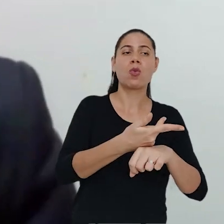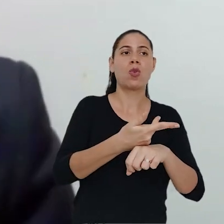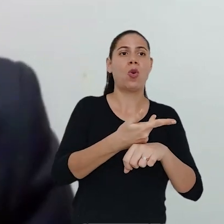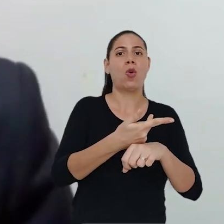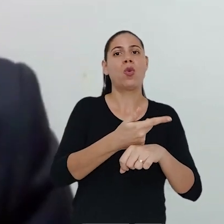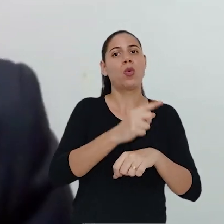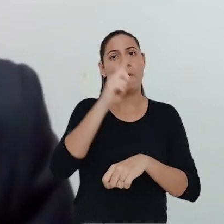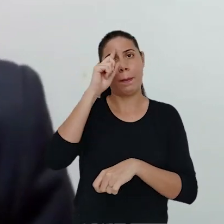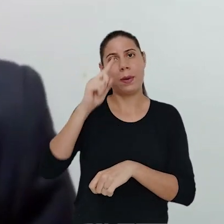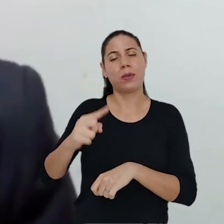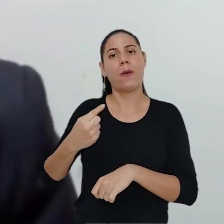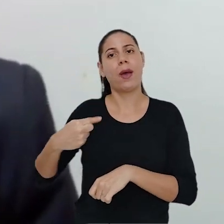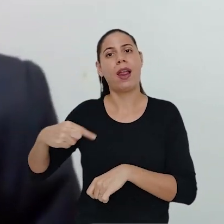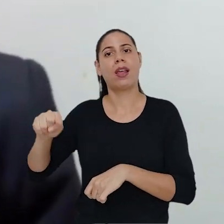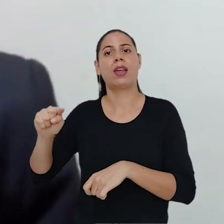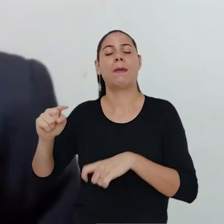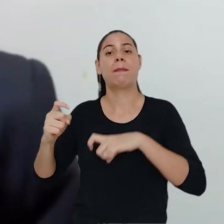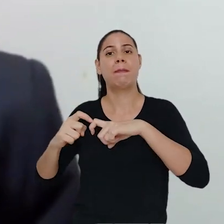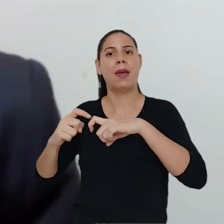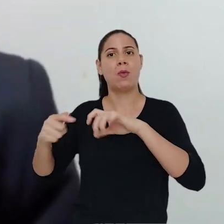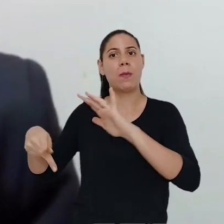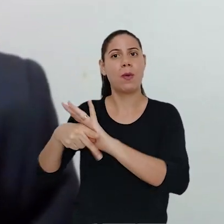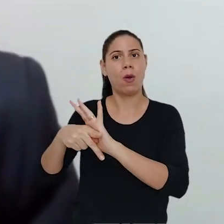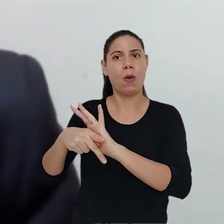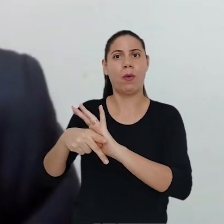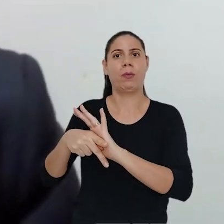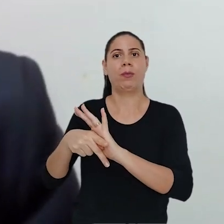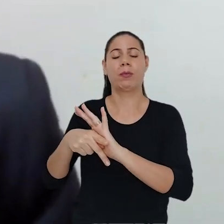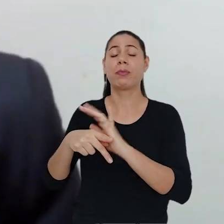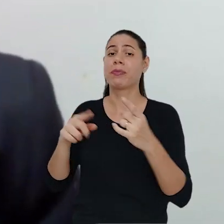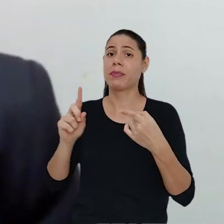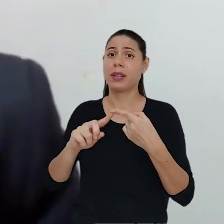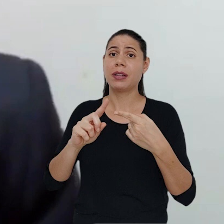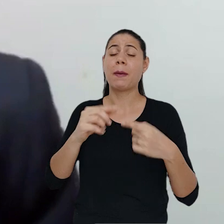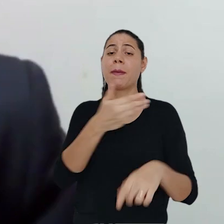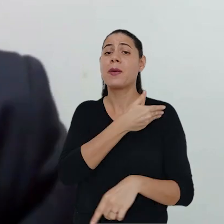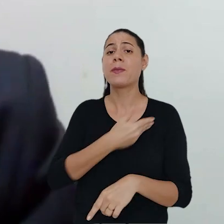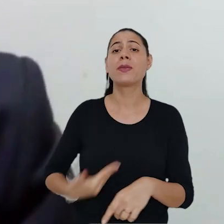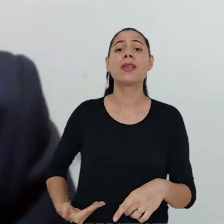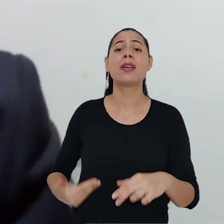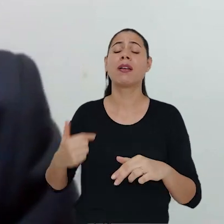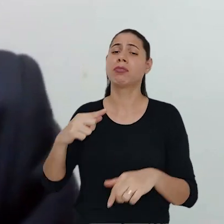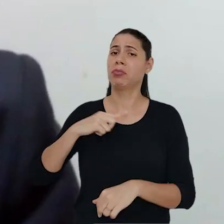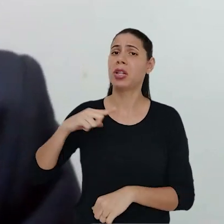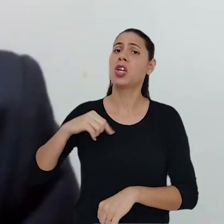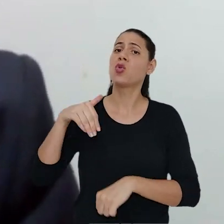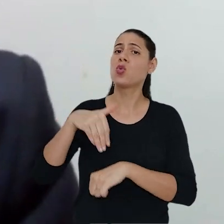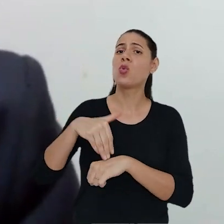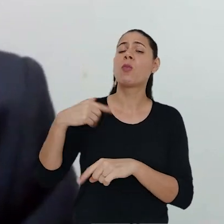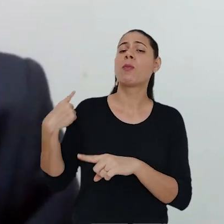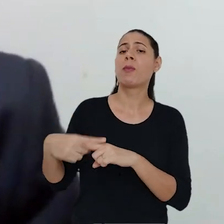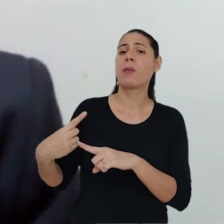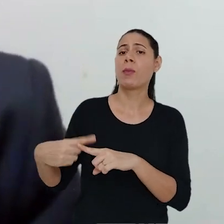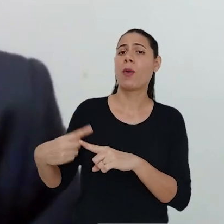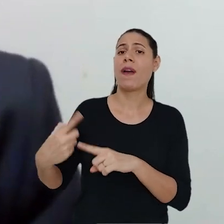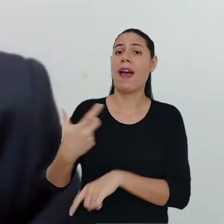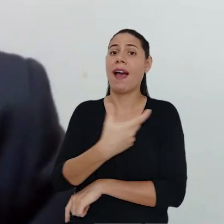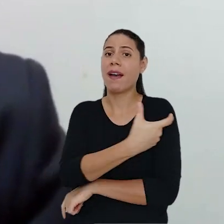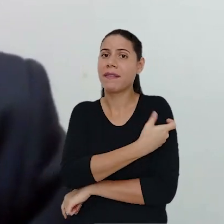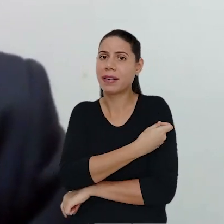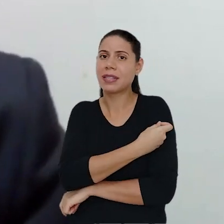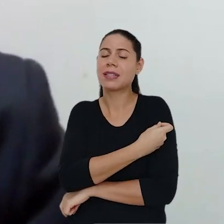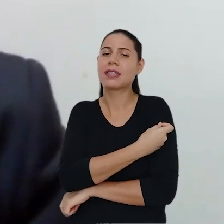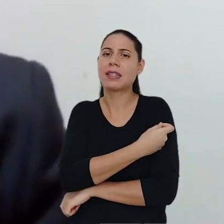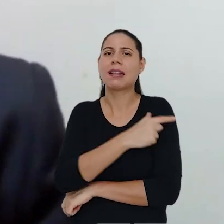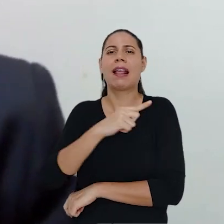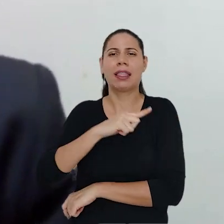encaminhou a criança aos especialistas, e a União pela culpa objetiva, uma vez que a